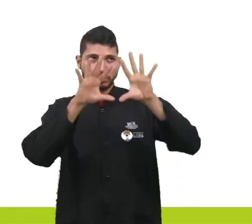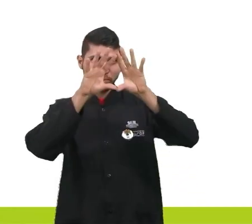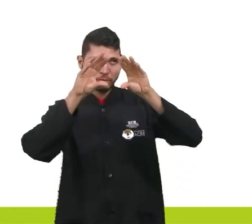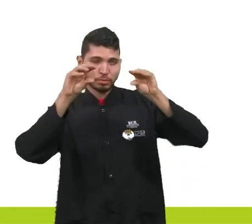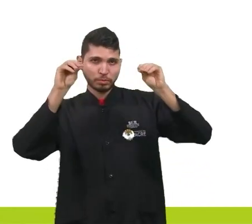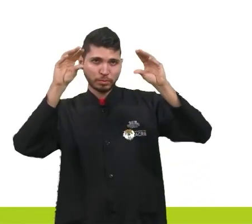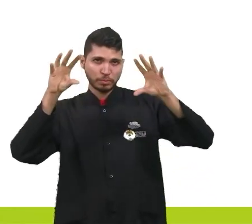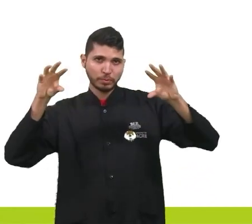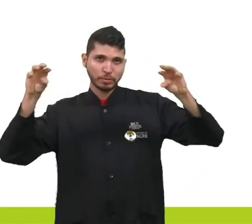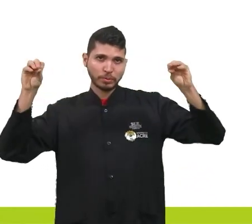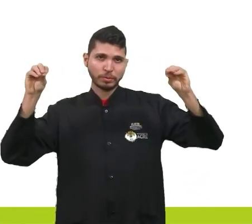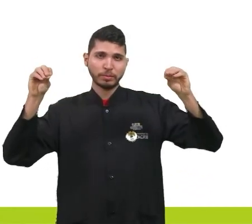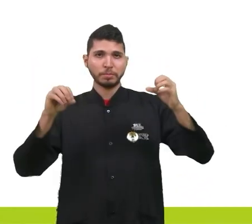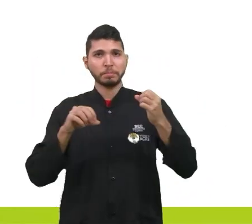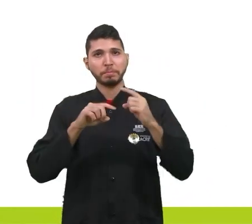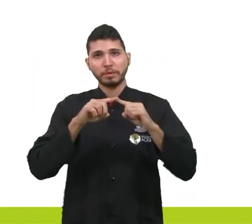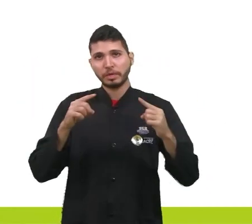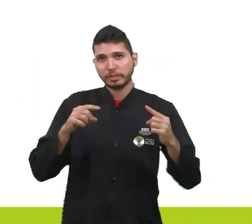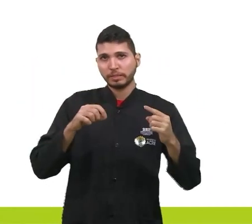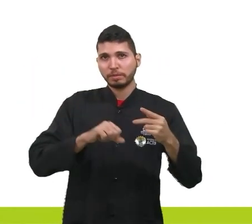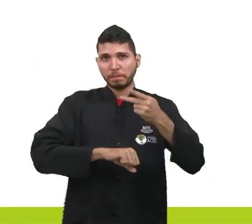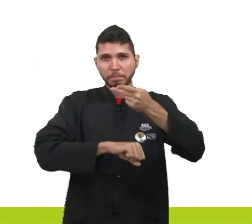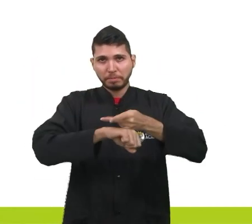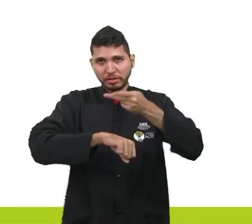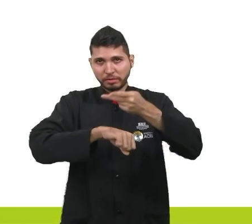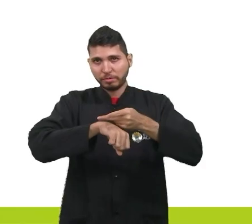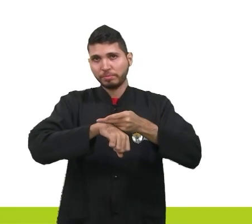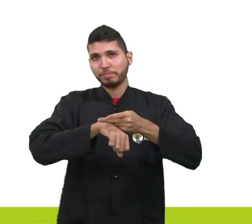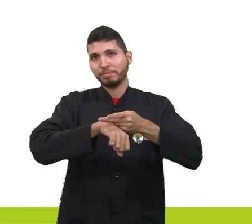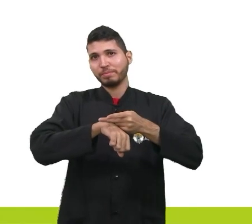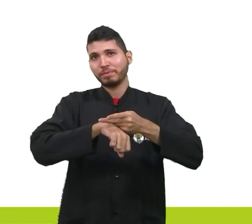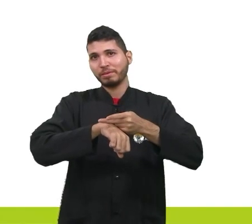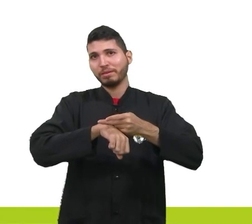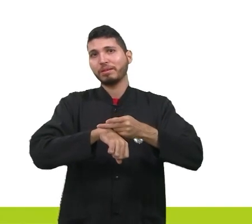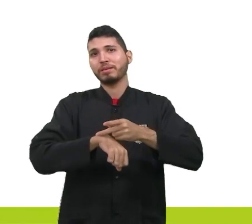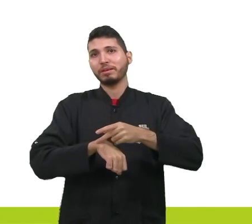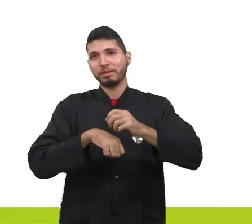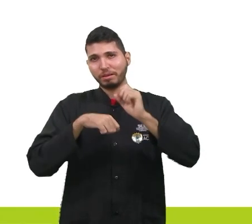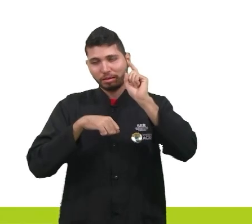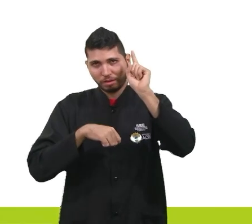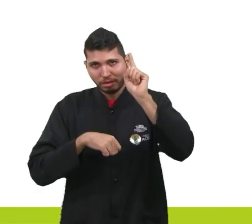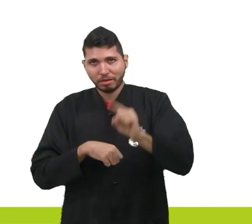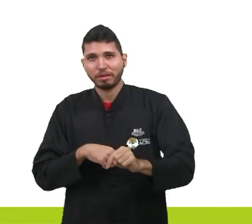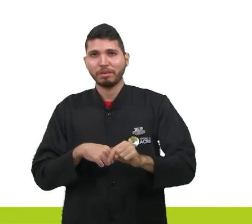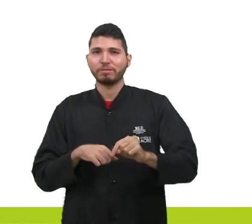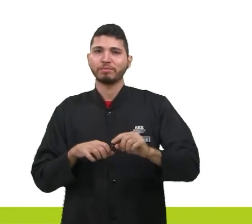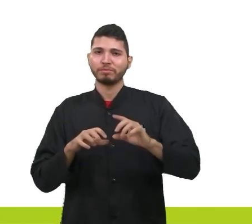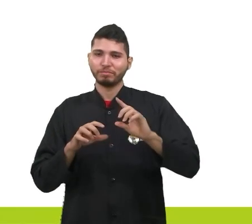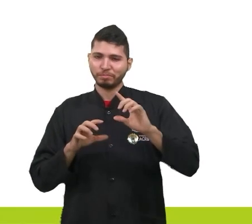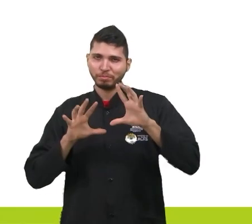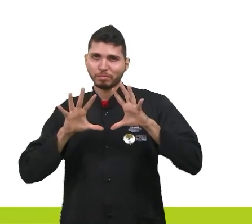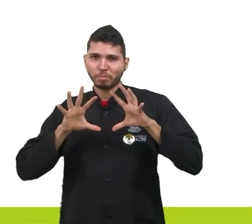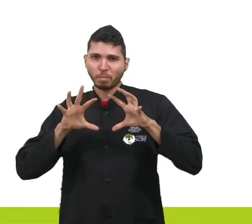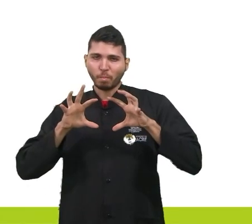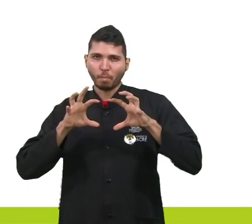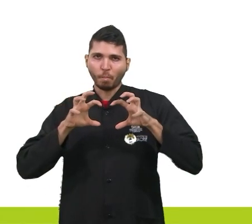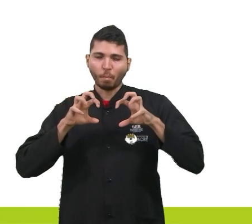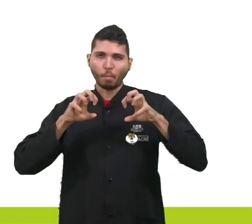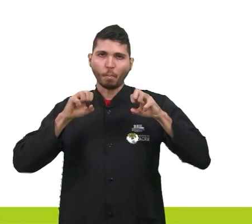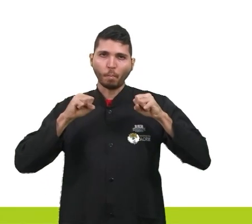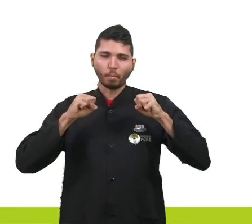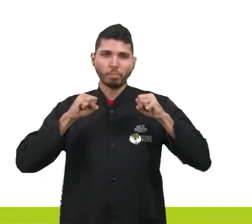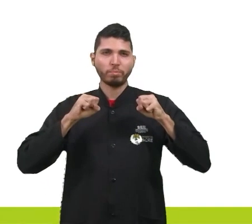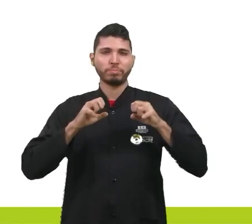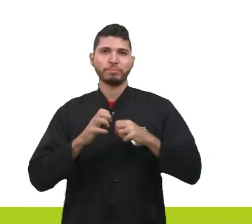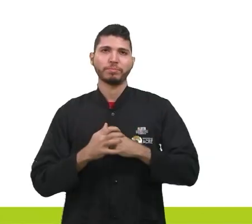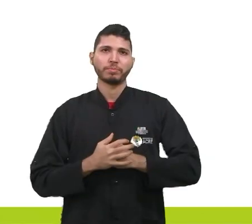surgir prateada, é sinal de seca. Então, o texto expõe a produção de um